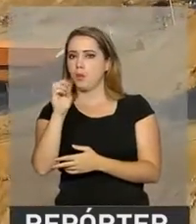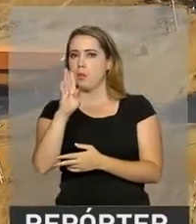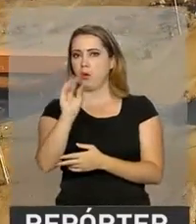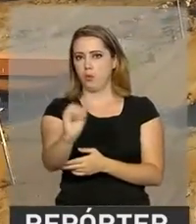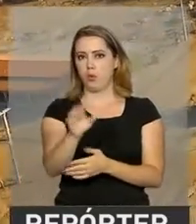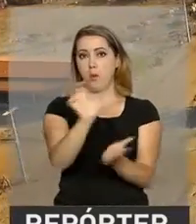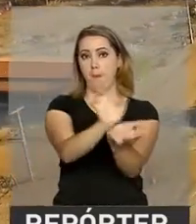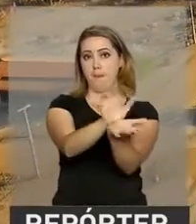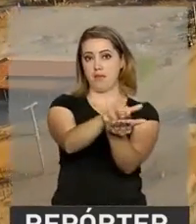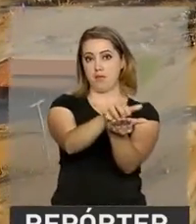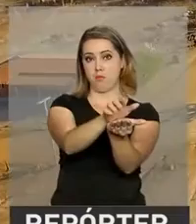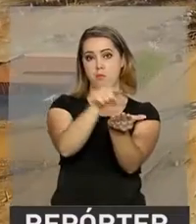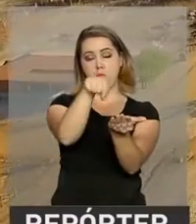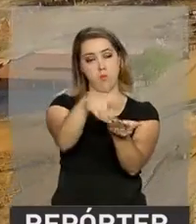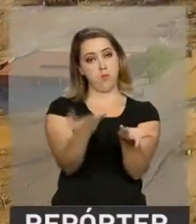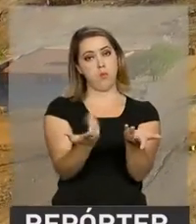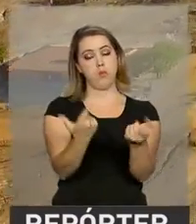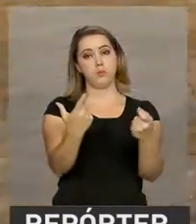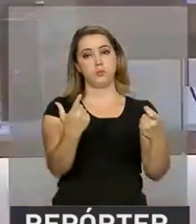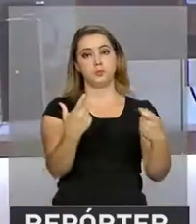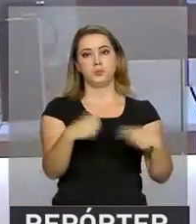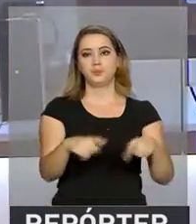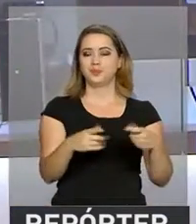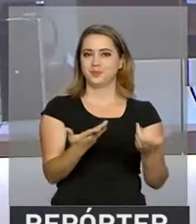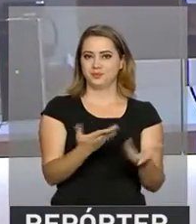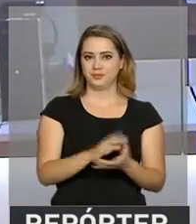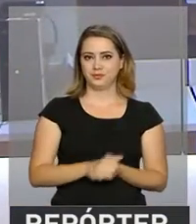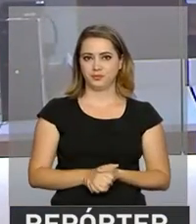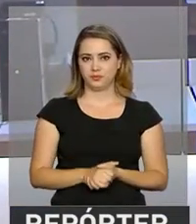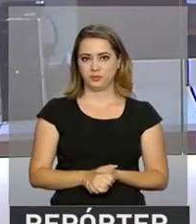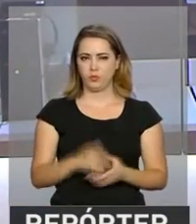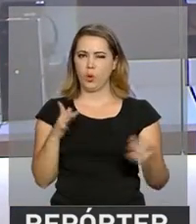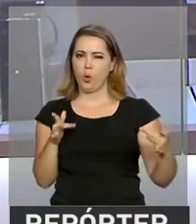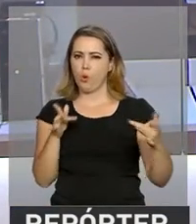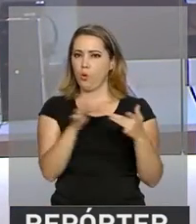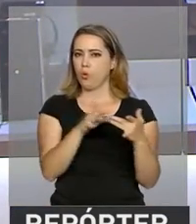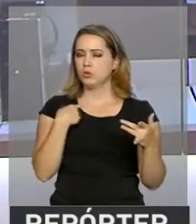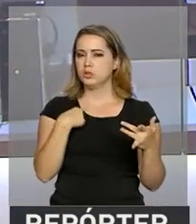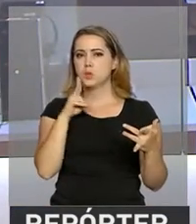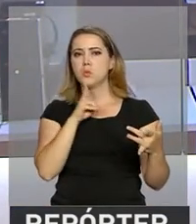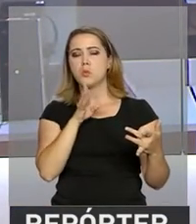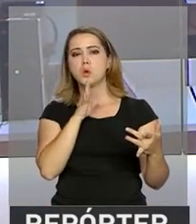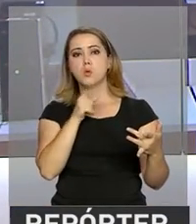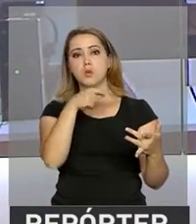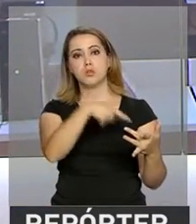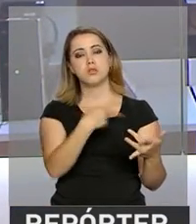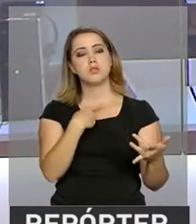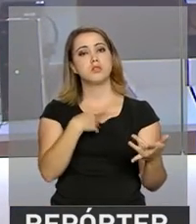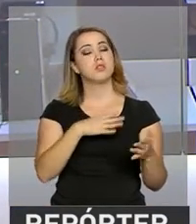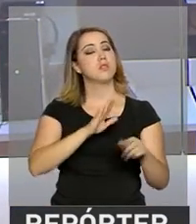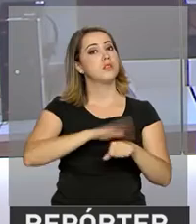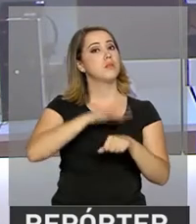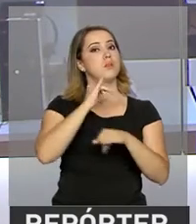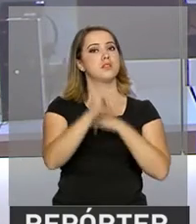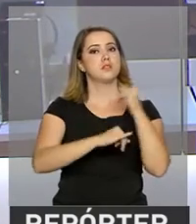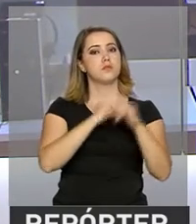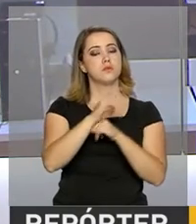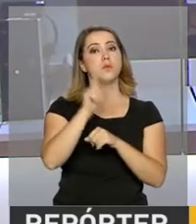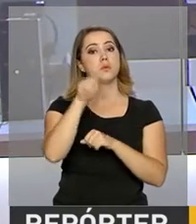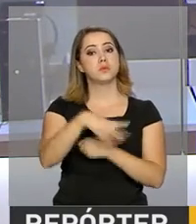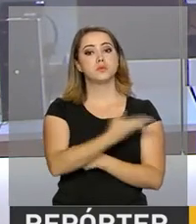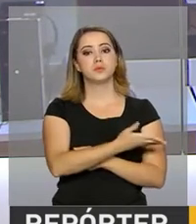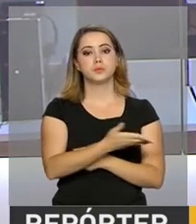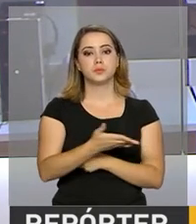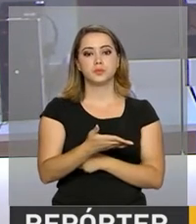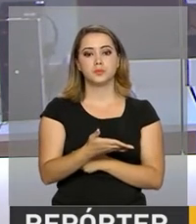na comunidade barro vermelho o contato para agendar visitação e obter mais informações é o telefone